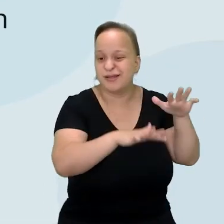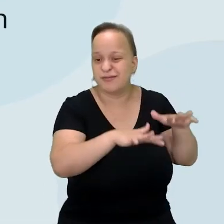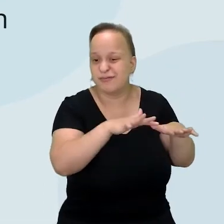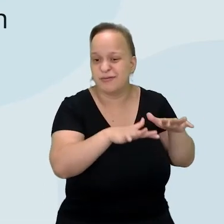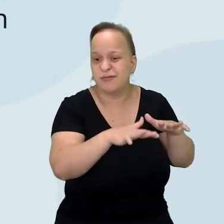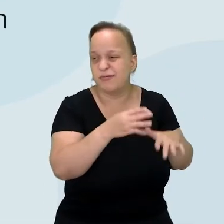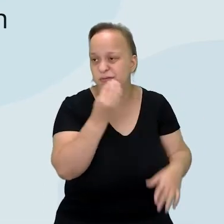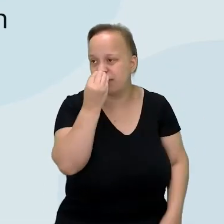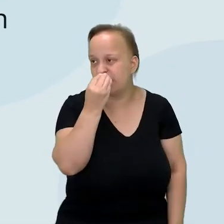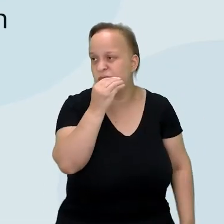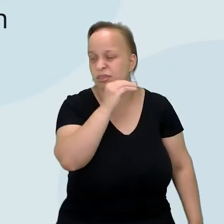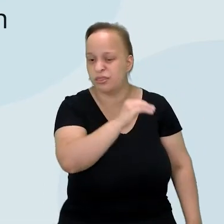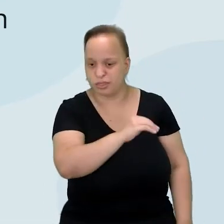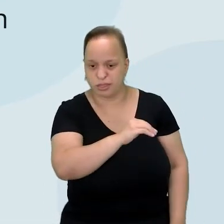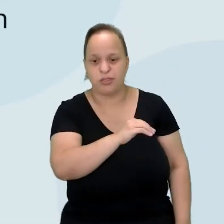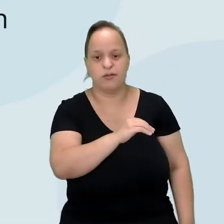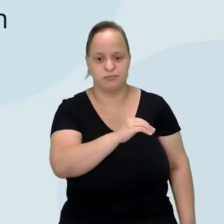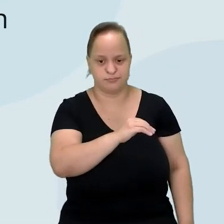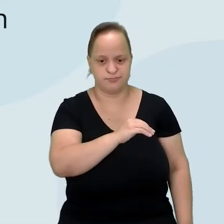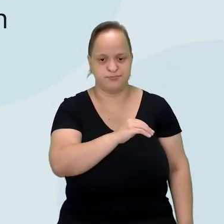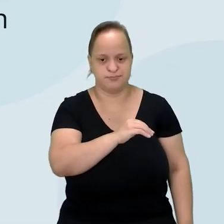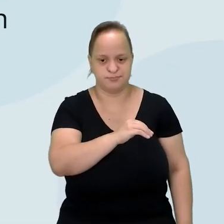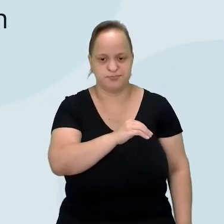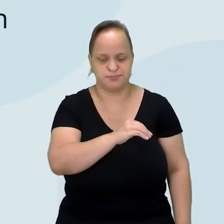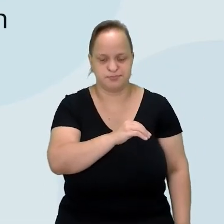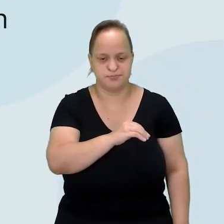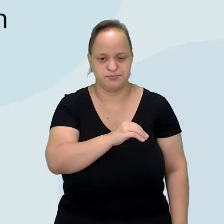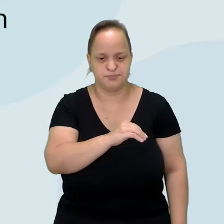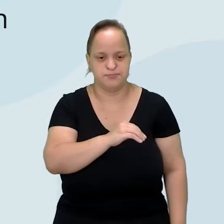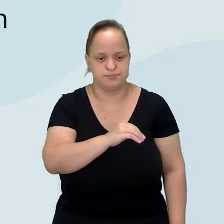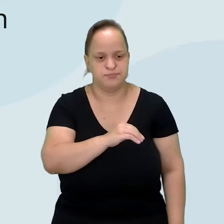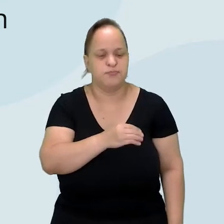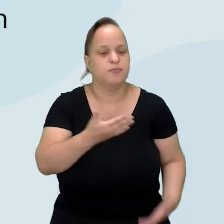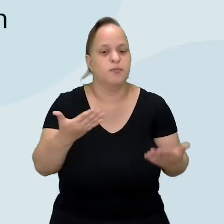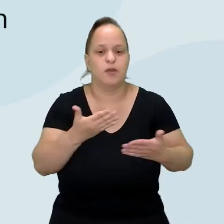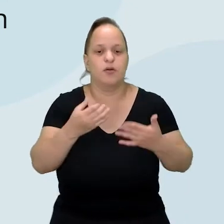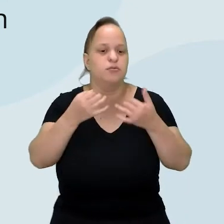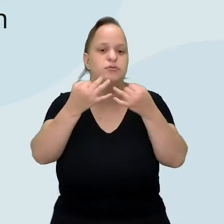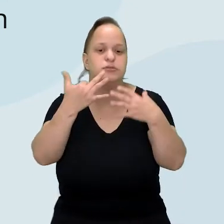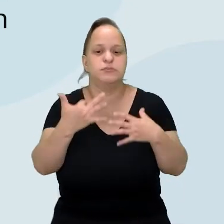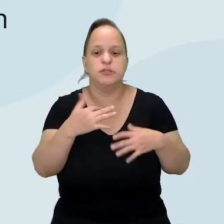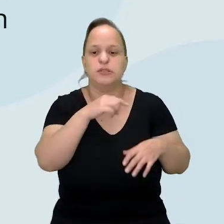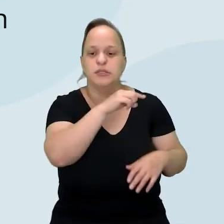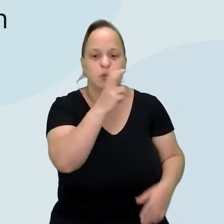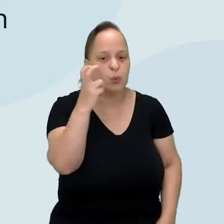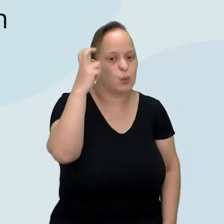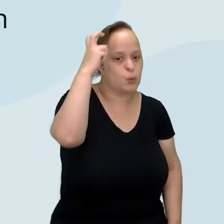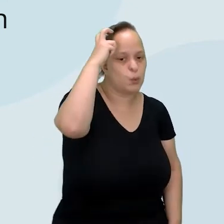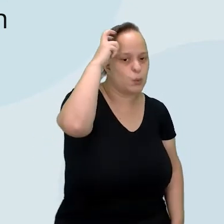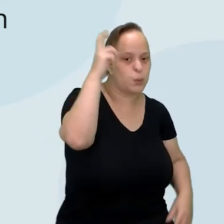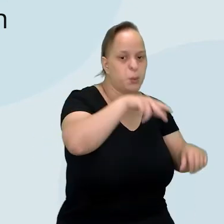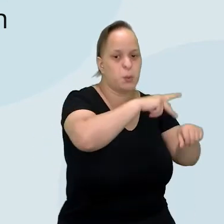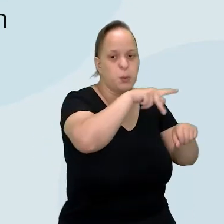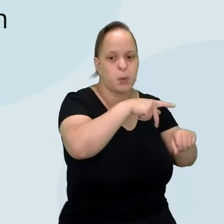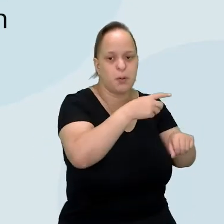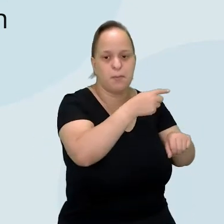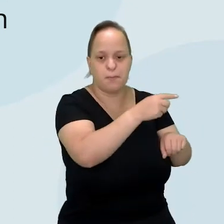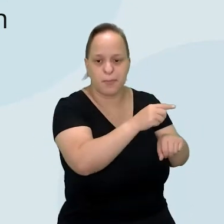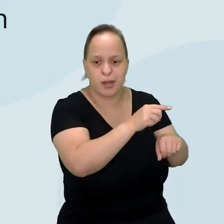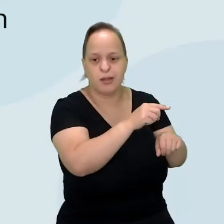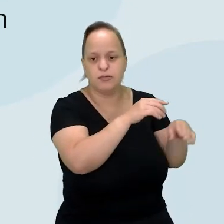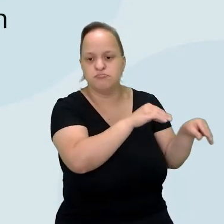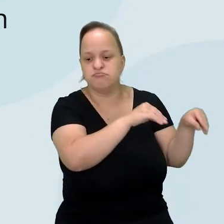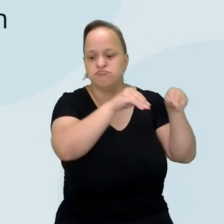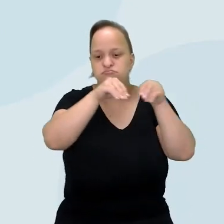esquecido, infelizmente. Então, vamos falar dessa incorporação da cultura africana em nossa alimentação sob a ótica da